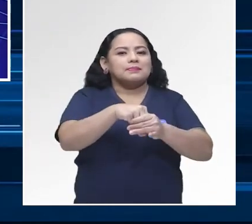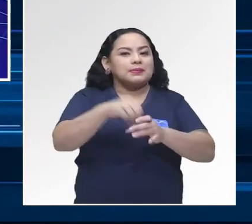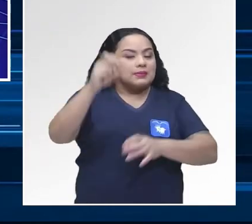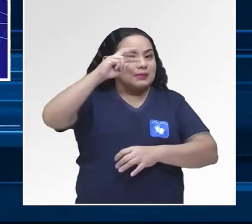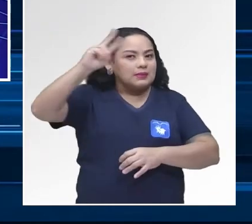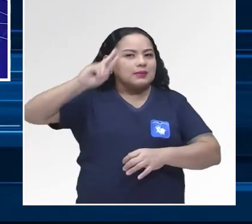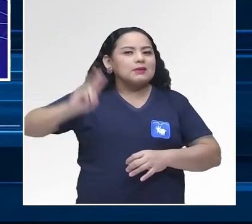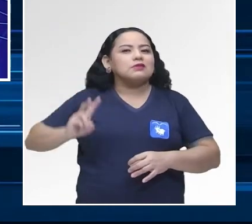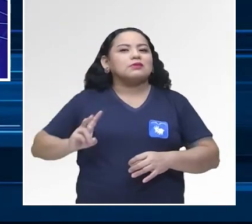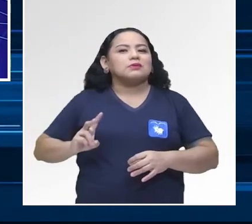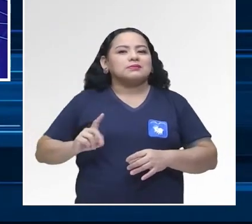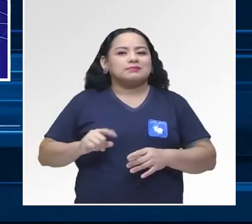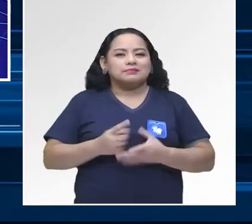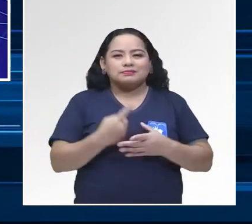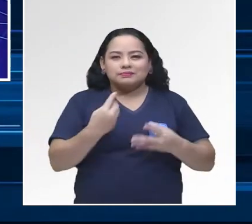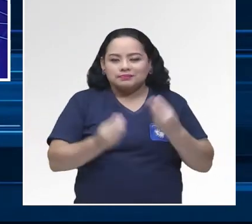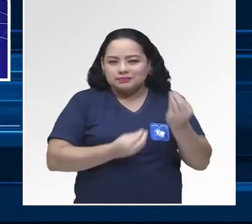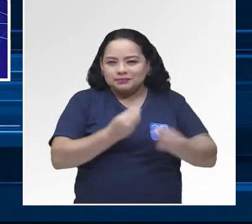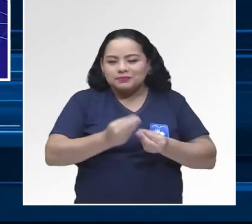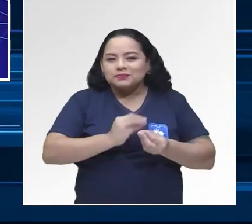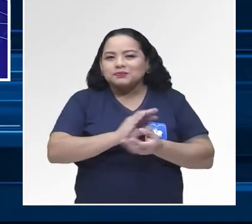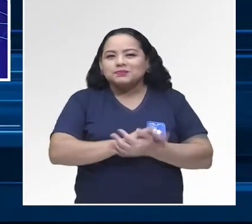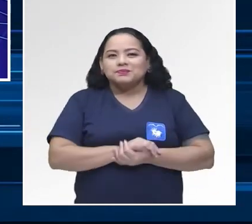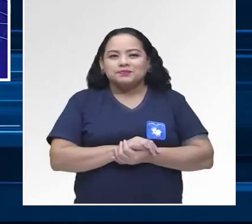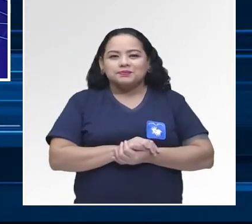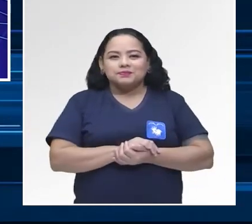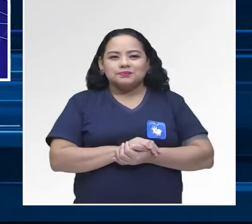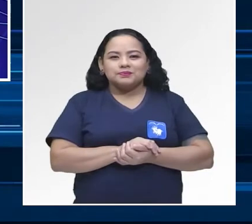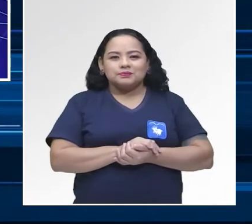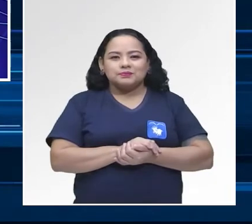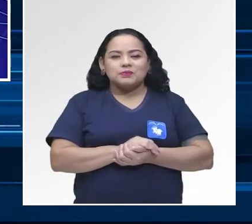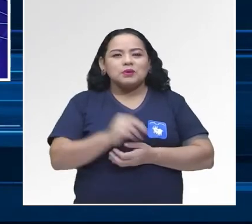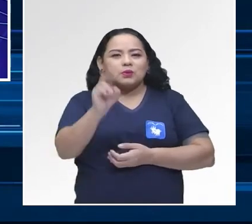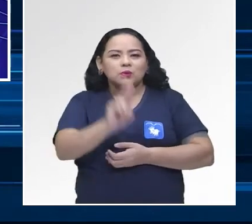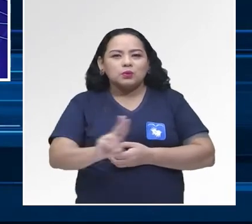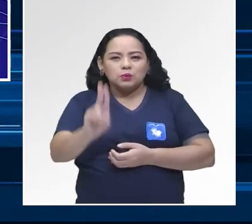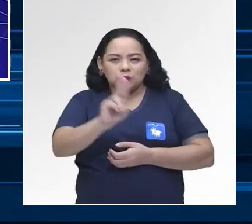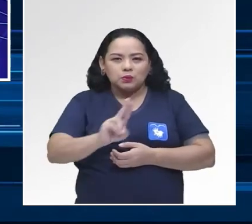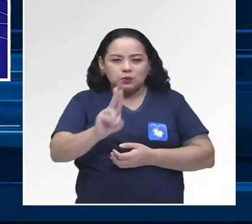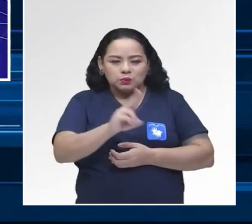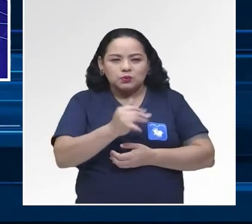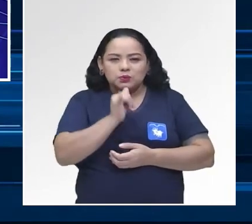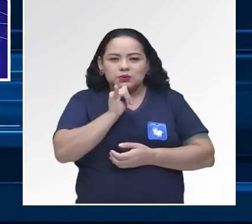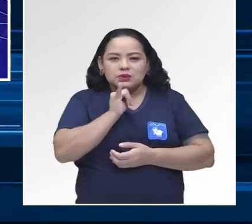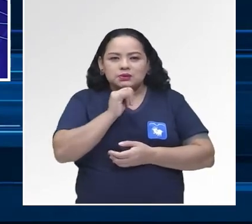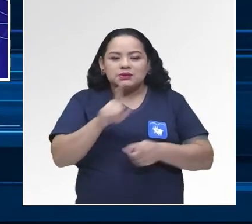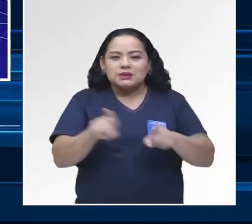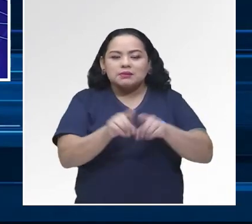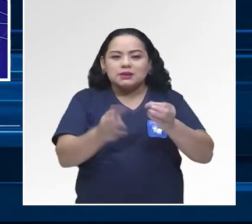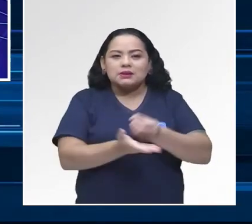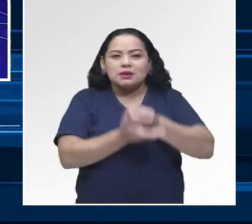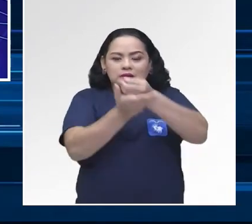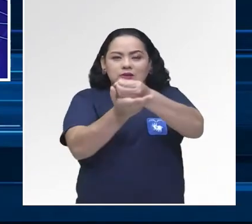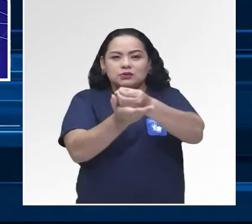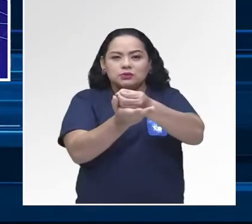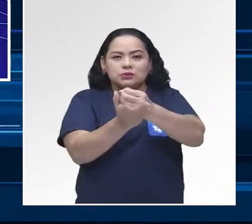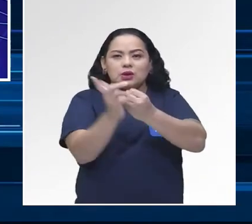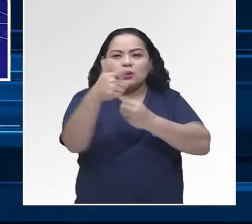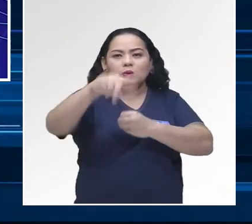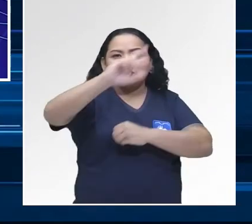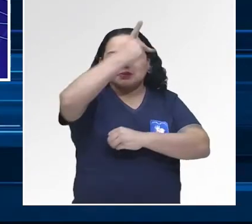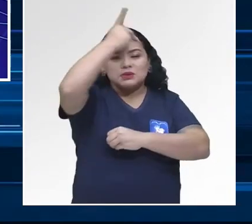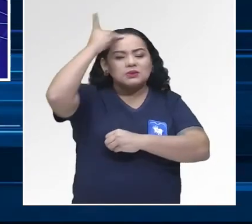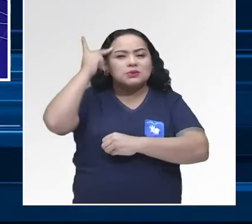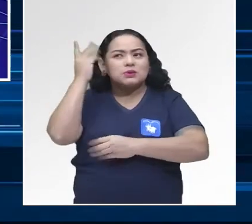história através, né, do uso e da ajuda de outras pessoas que